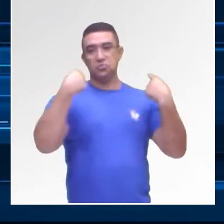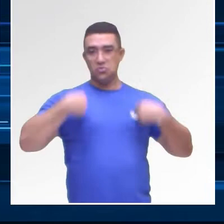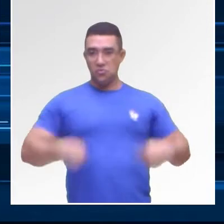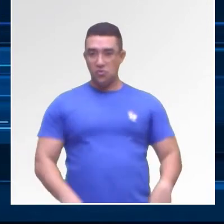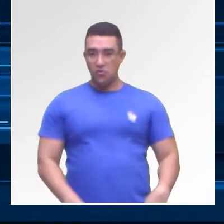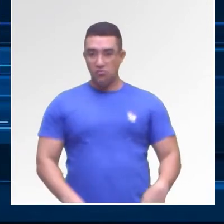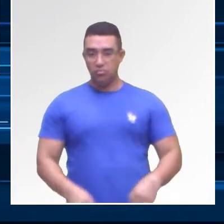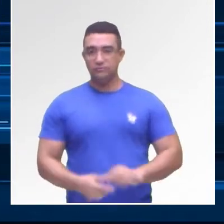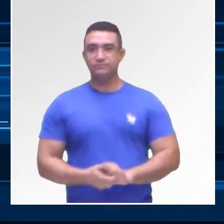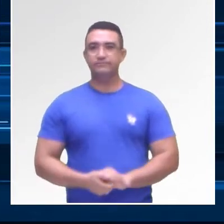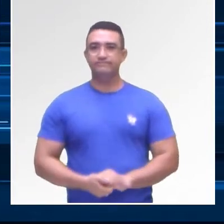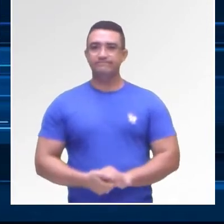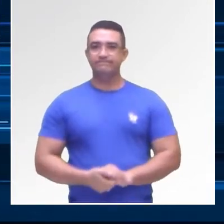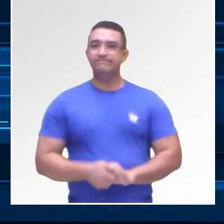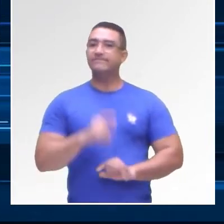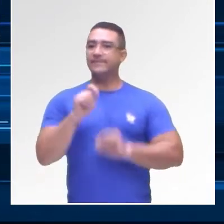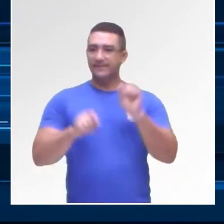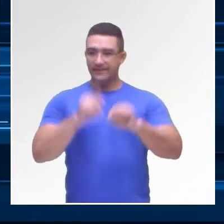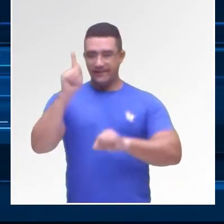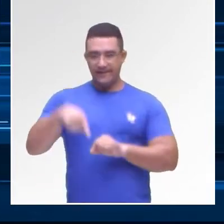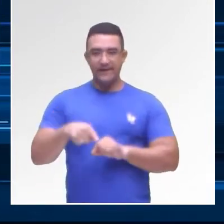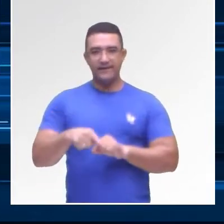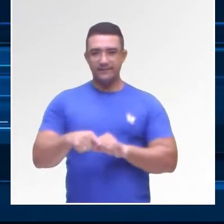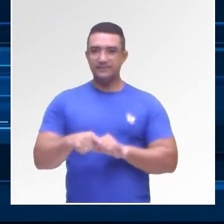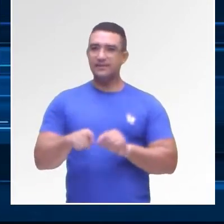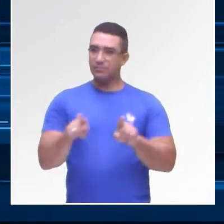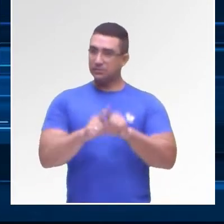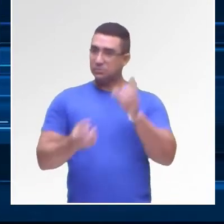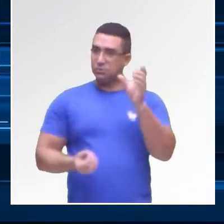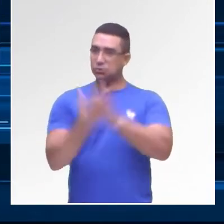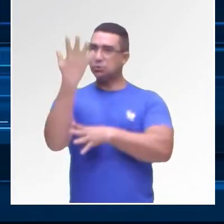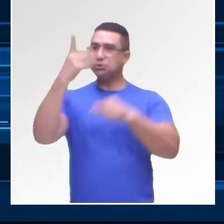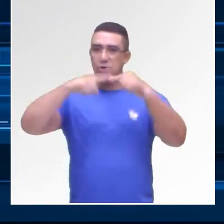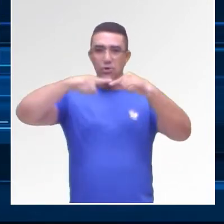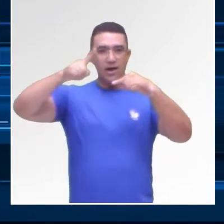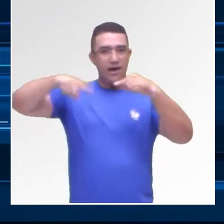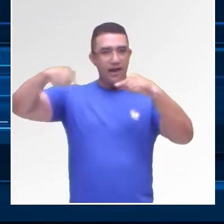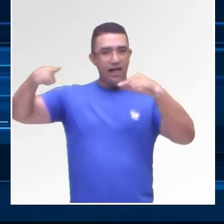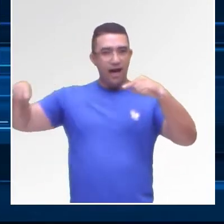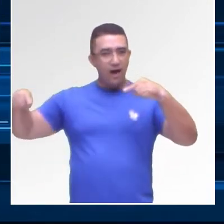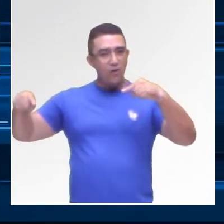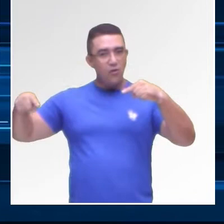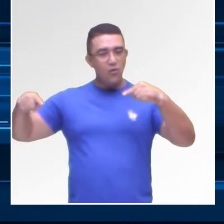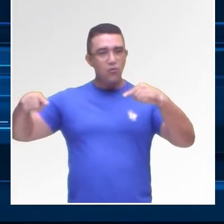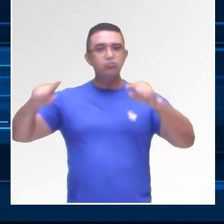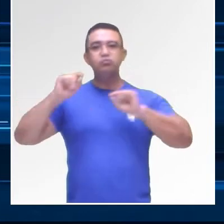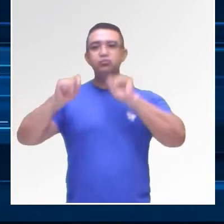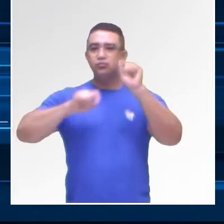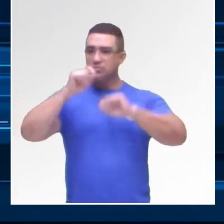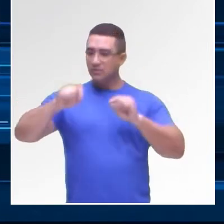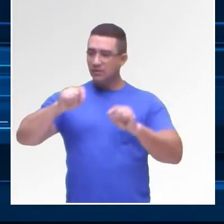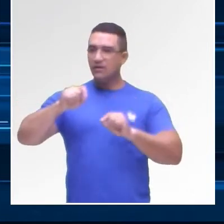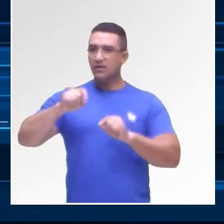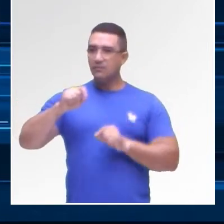isso gera um grau de risco muito grande, um risco que pode, inclusive, levar à